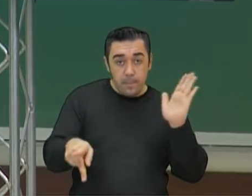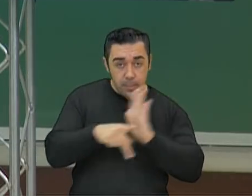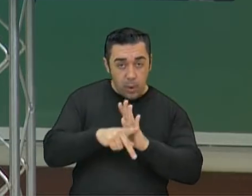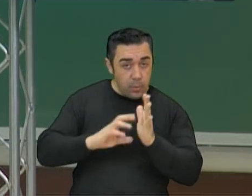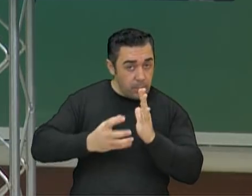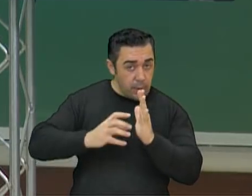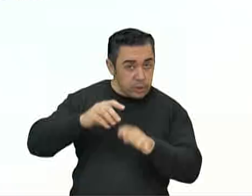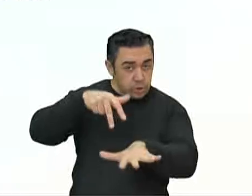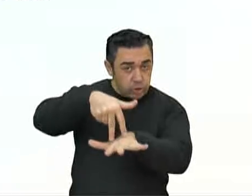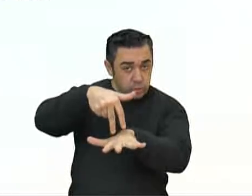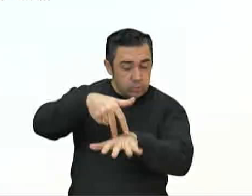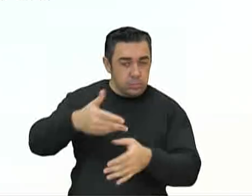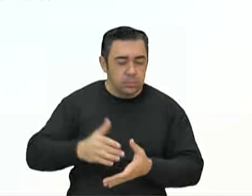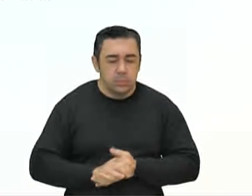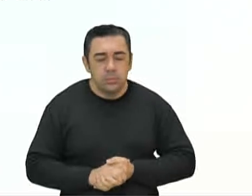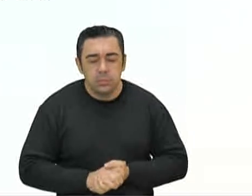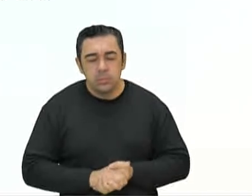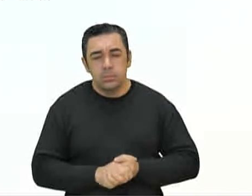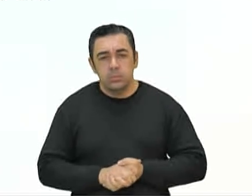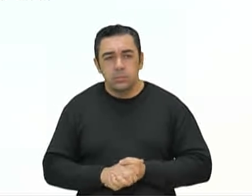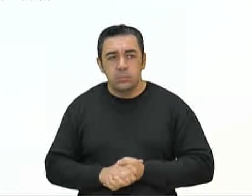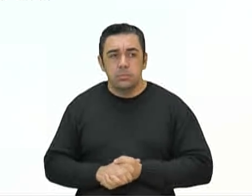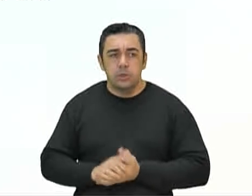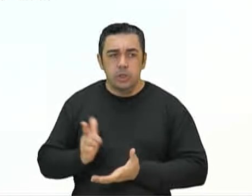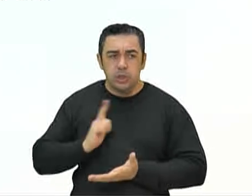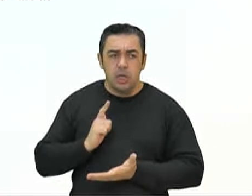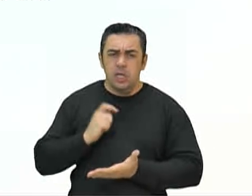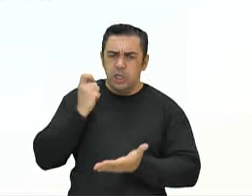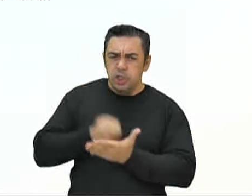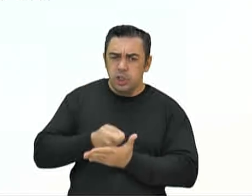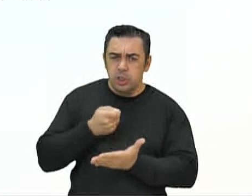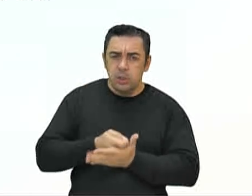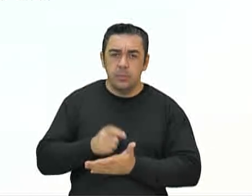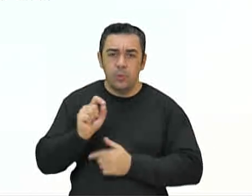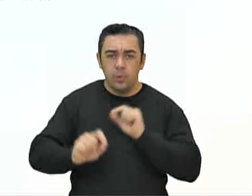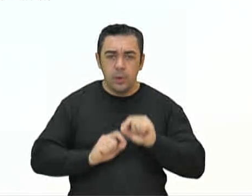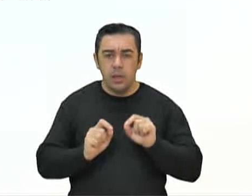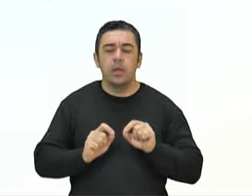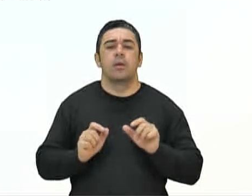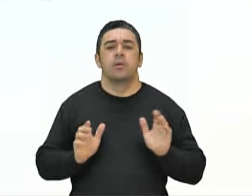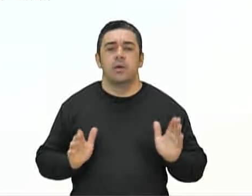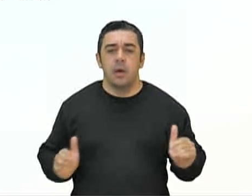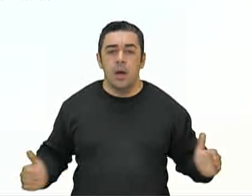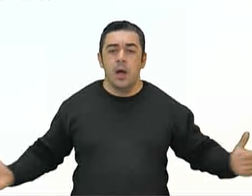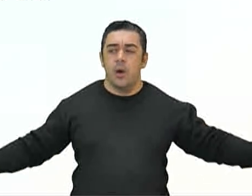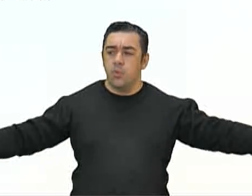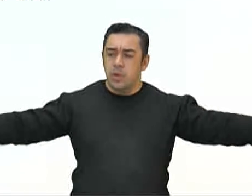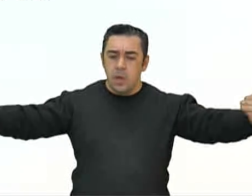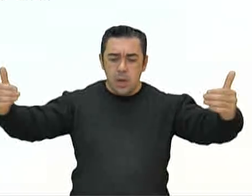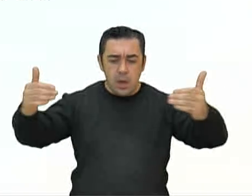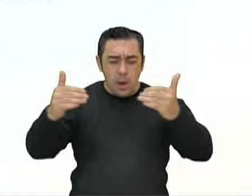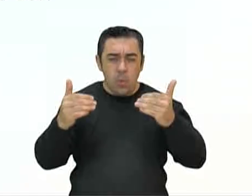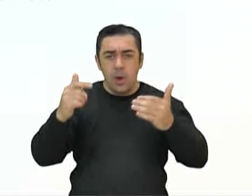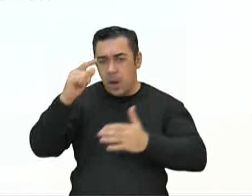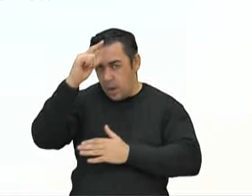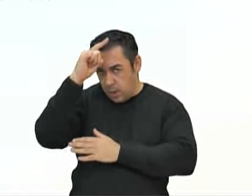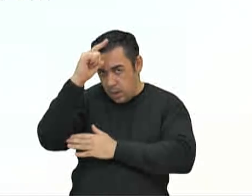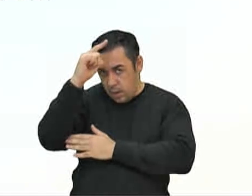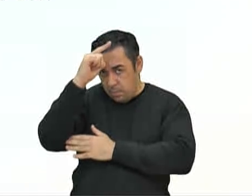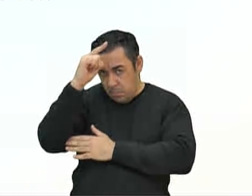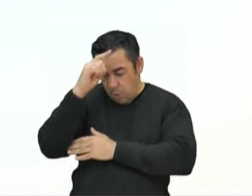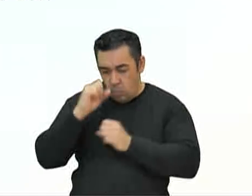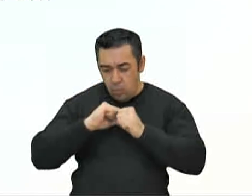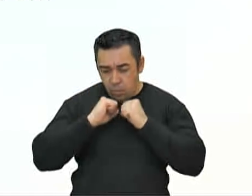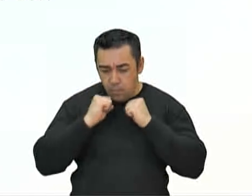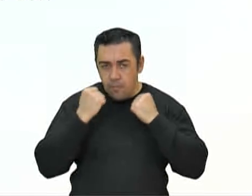Nazista. Acompanha aí comigo. Exigimos a reunião de todos os alemães numa grande